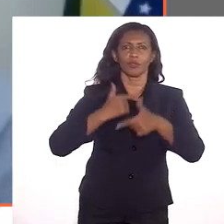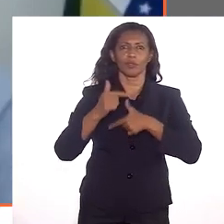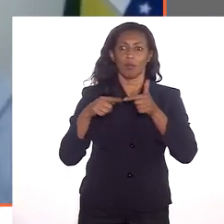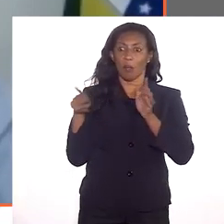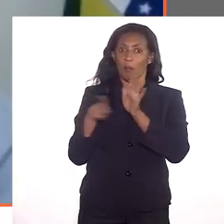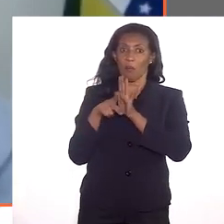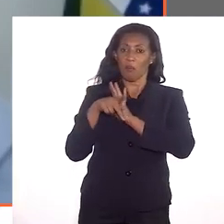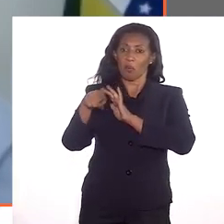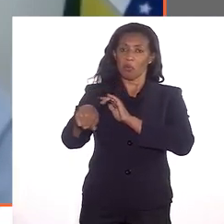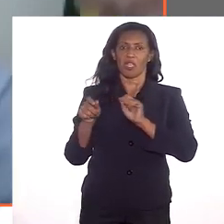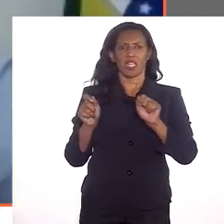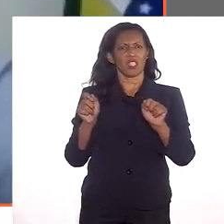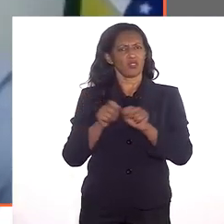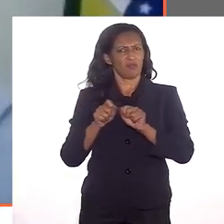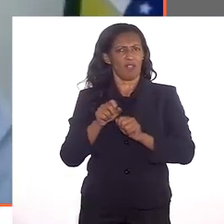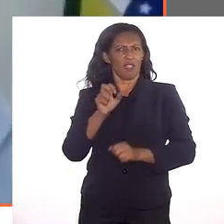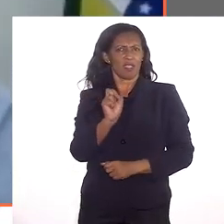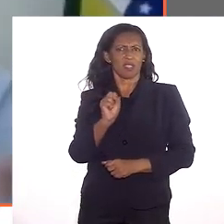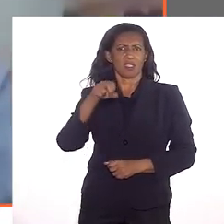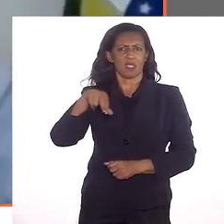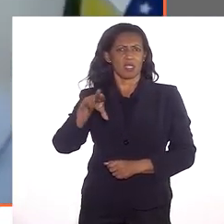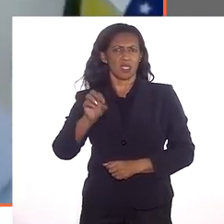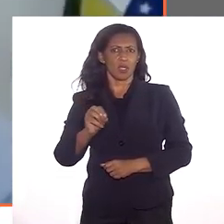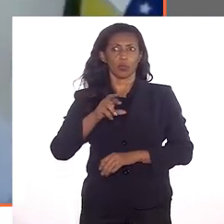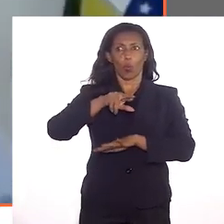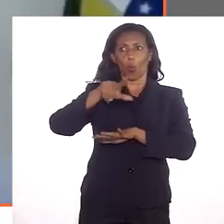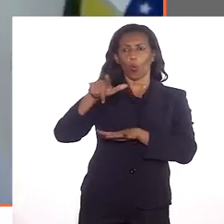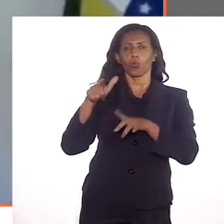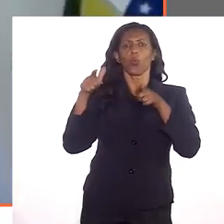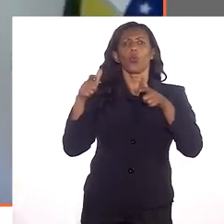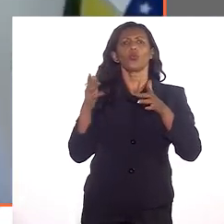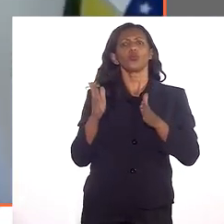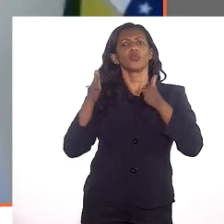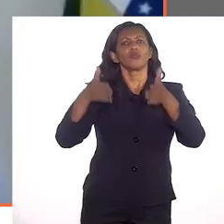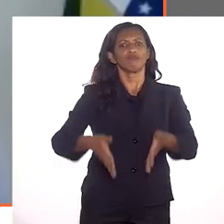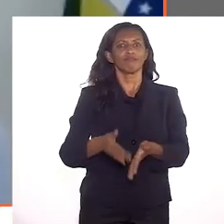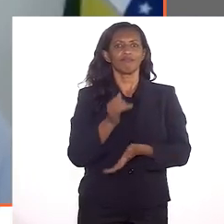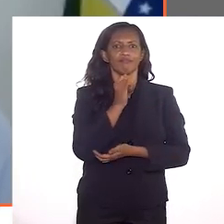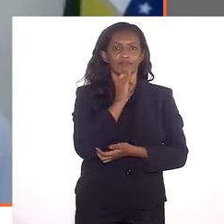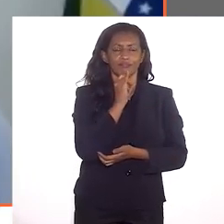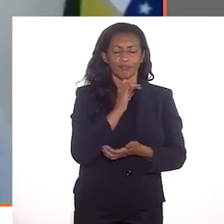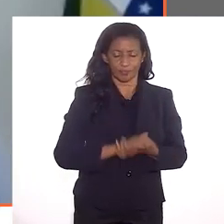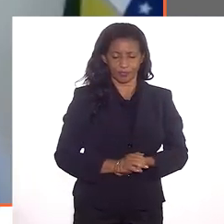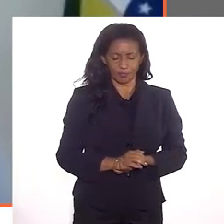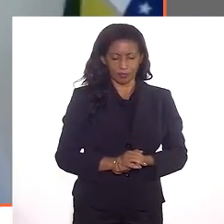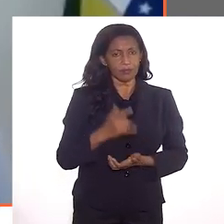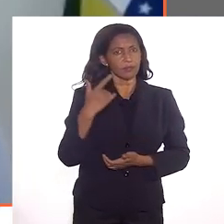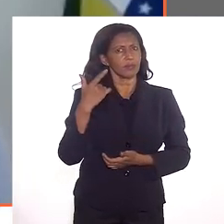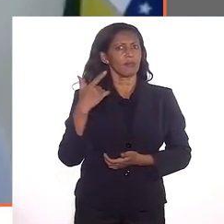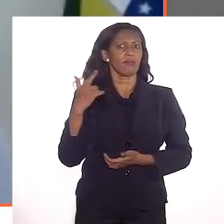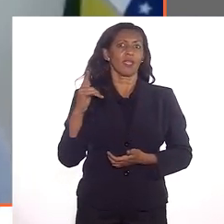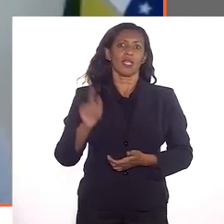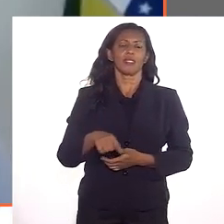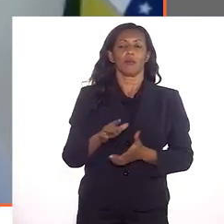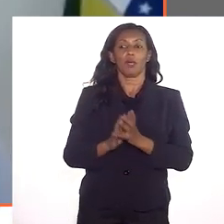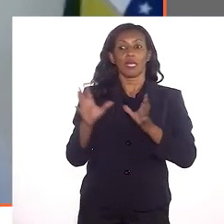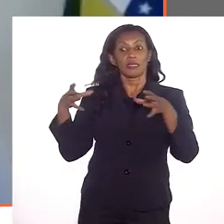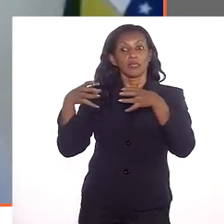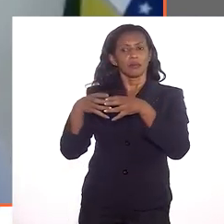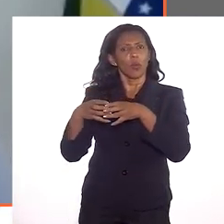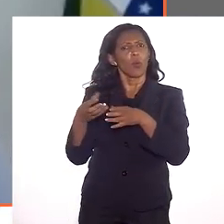trabalhos que eles realizam, censos e outros estudos. Então, assim, onde que eu quero chegar dando esse exemplo? Poderia dar outros.